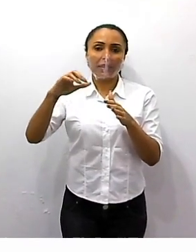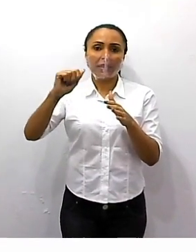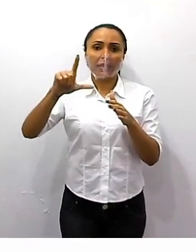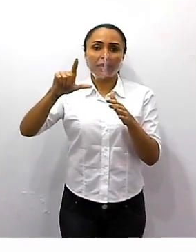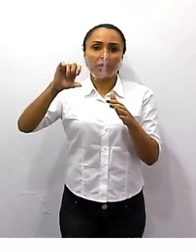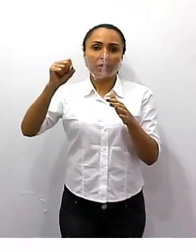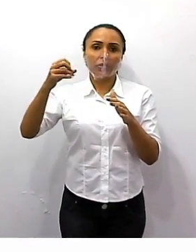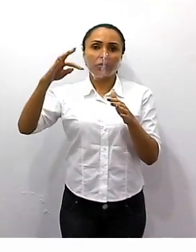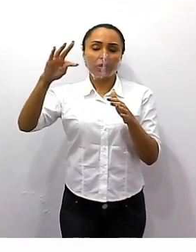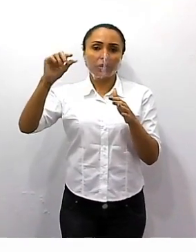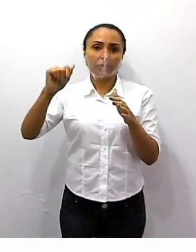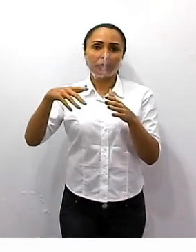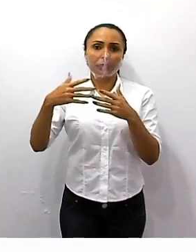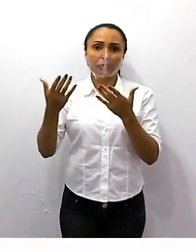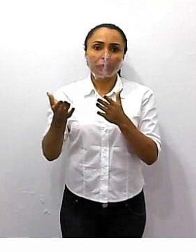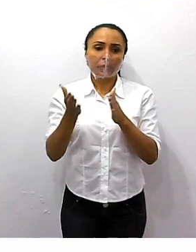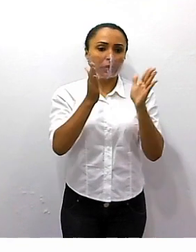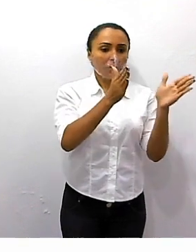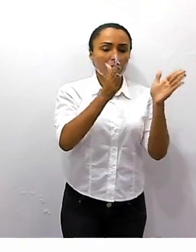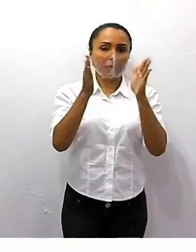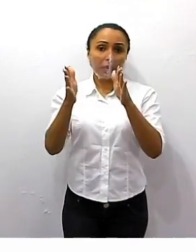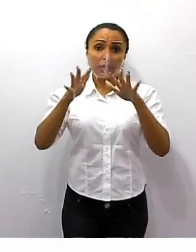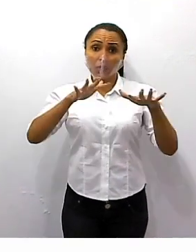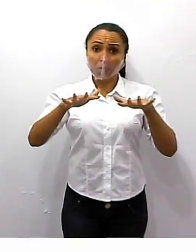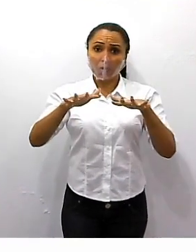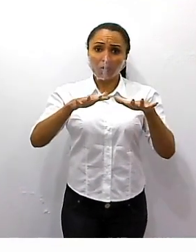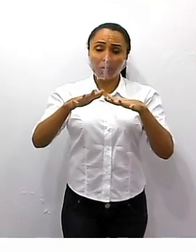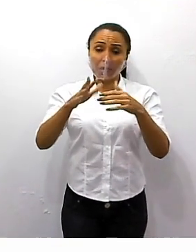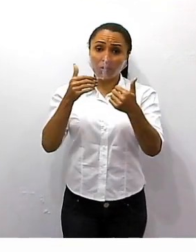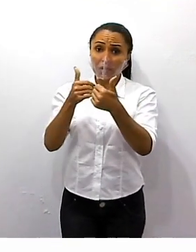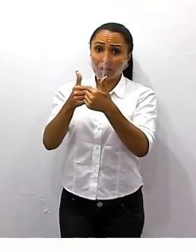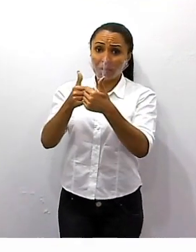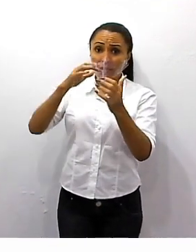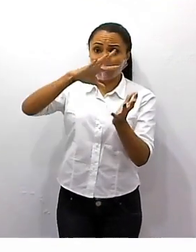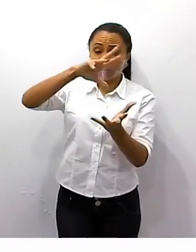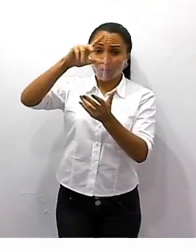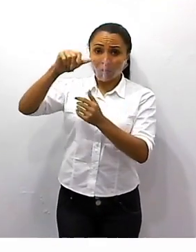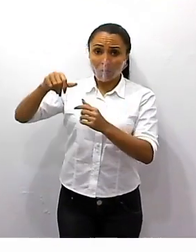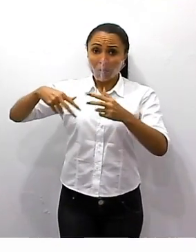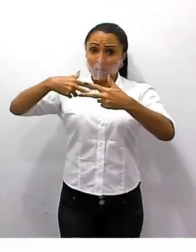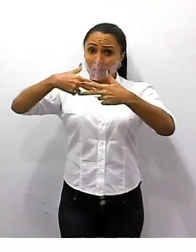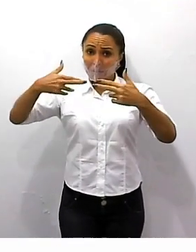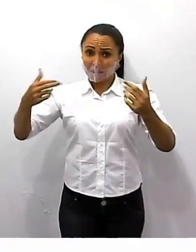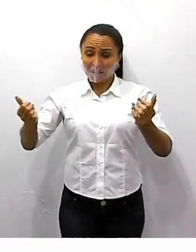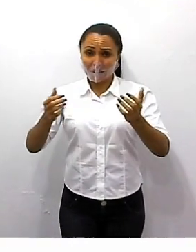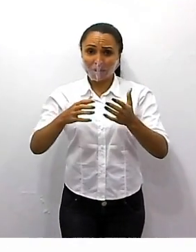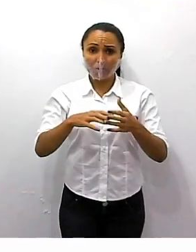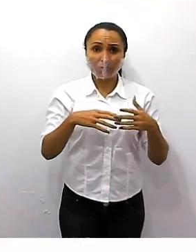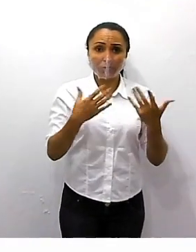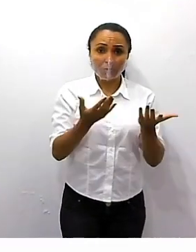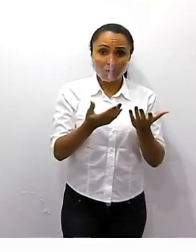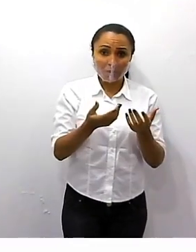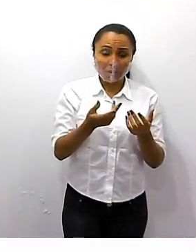materialista. Olha lá, ó, na qual se percebe um movimento de aproximação do mundo material. Verdadeiro ou falso?